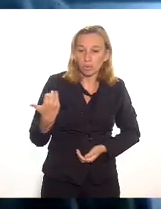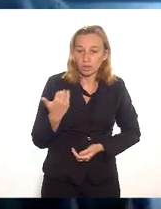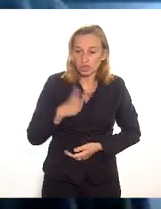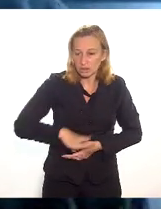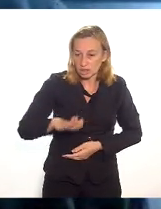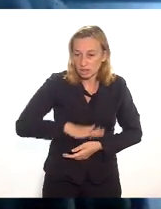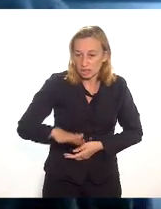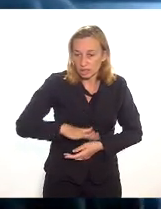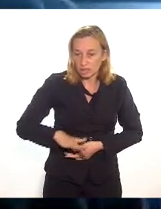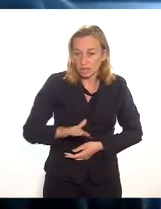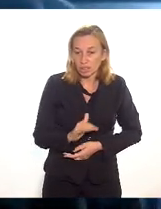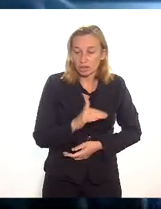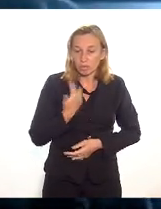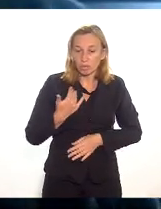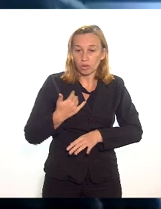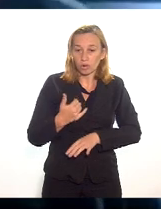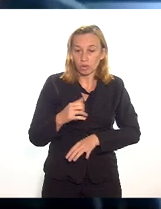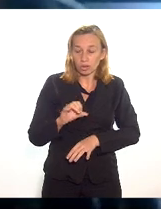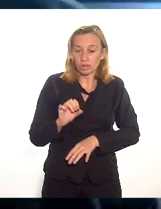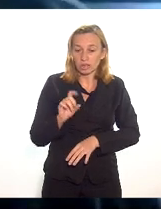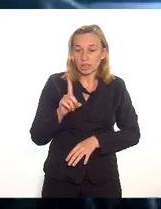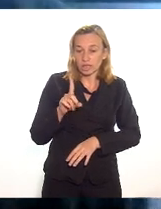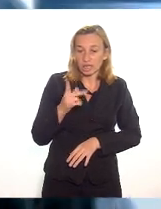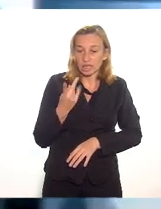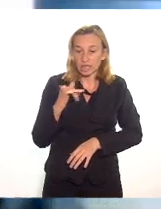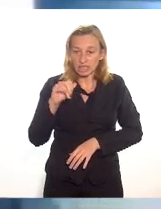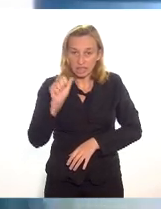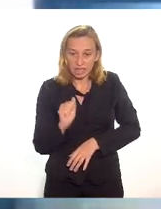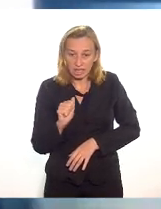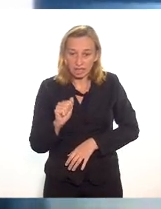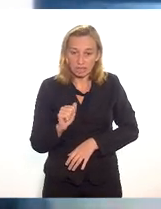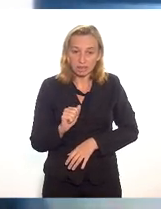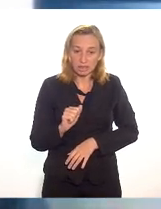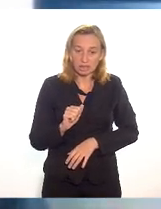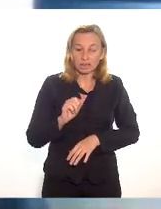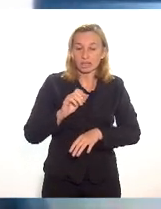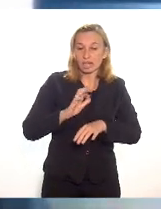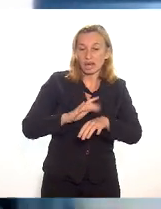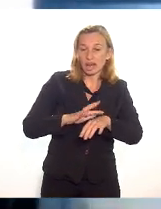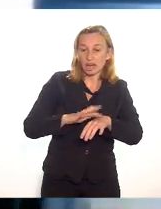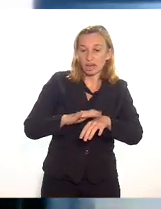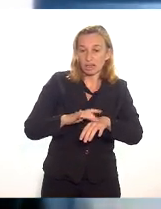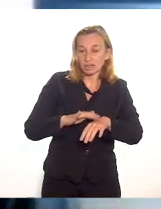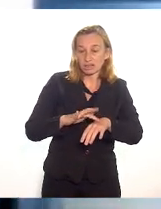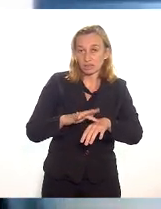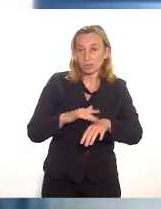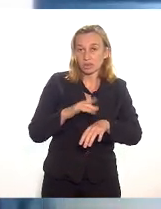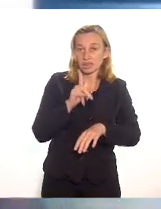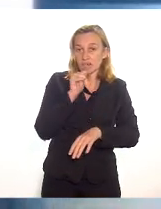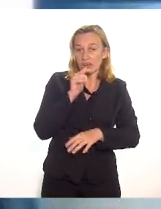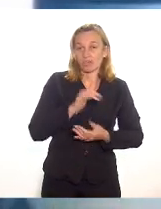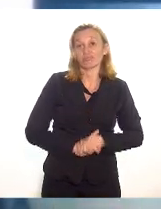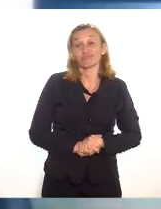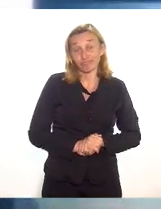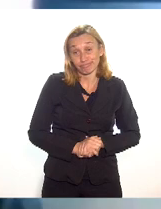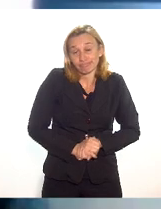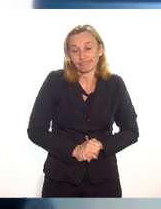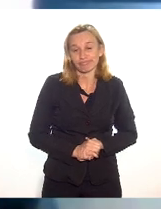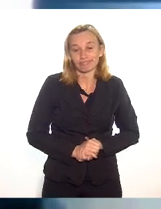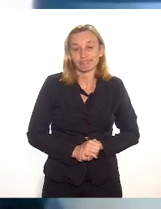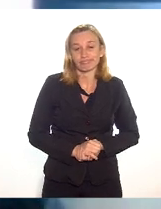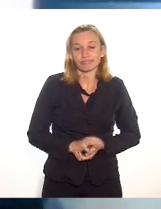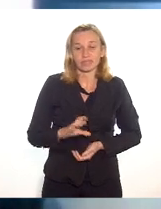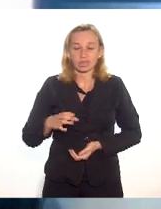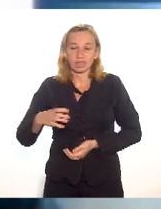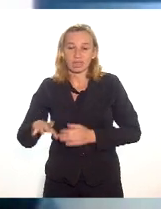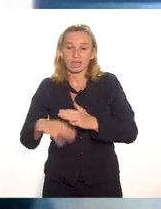são as mortes por veiculação hídrica, ou seja, água contaminada. Muito bem. A SEDAI, a